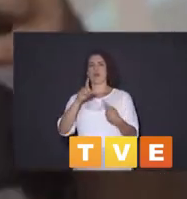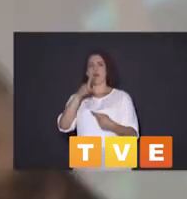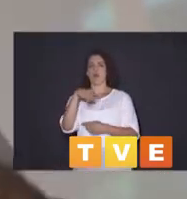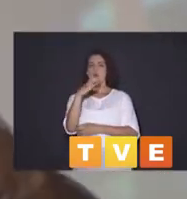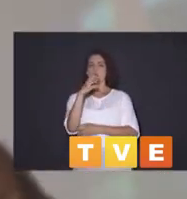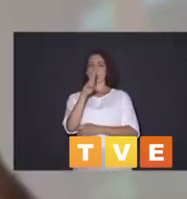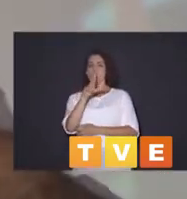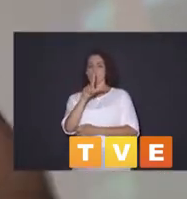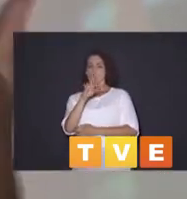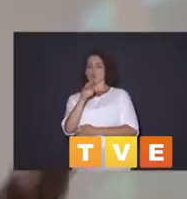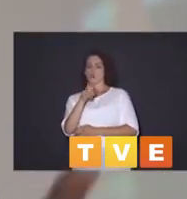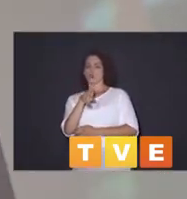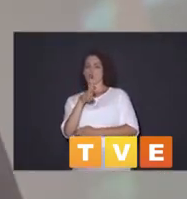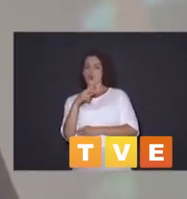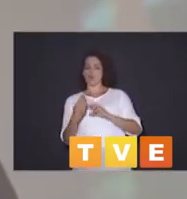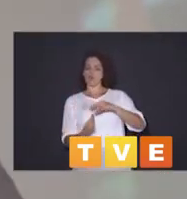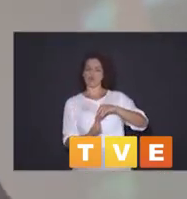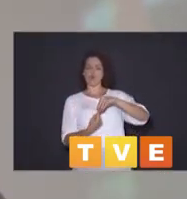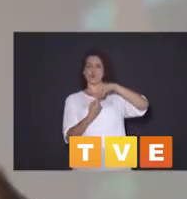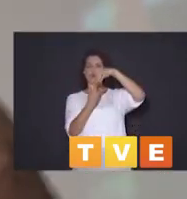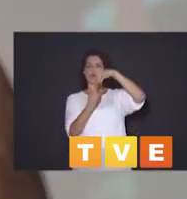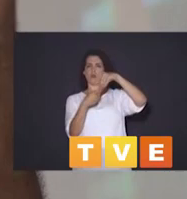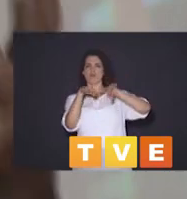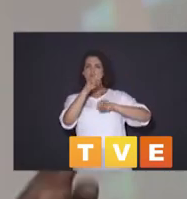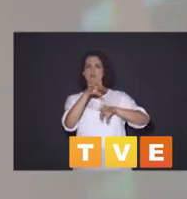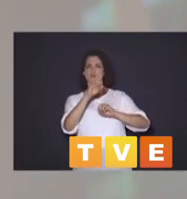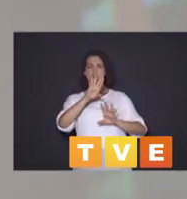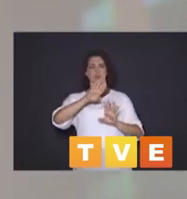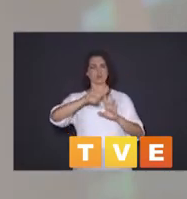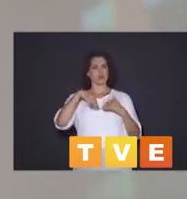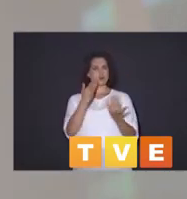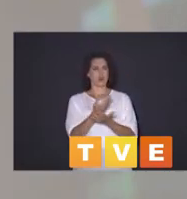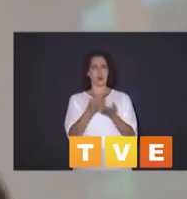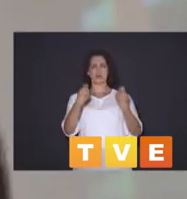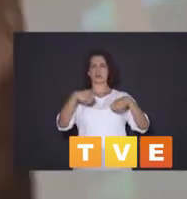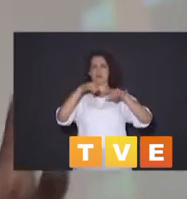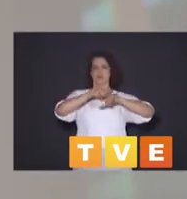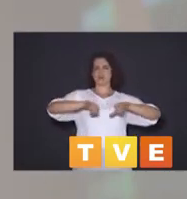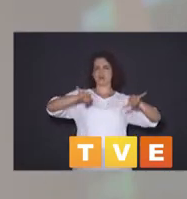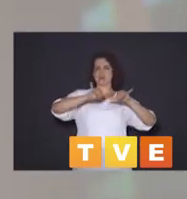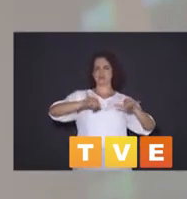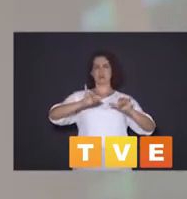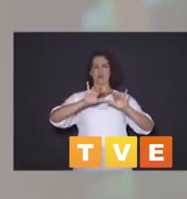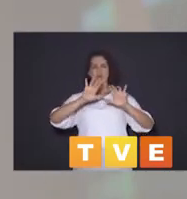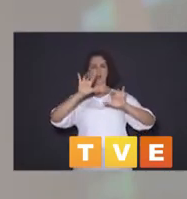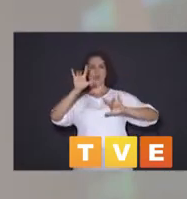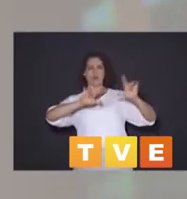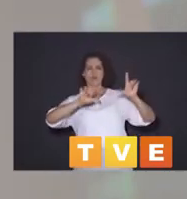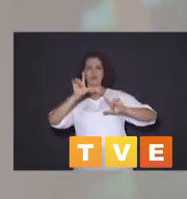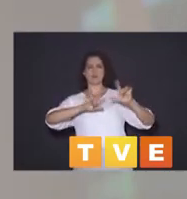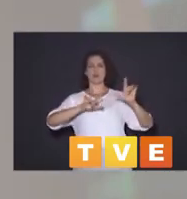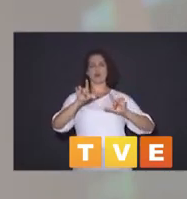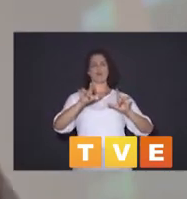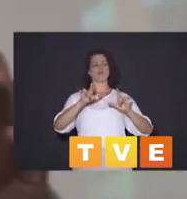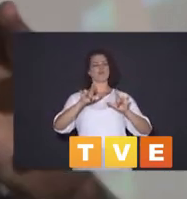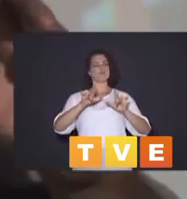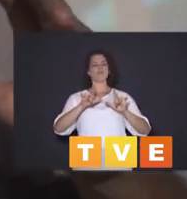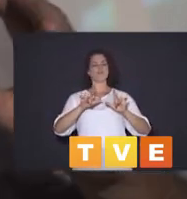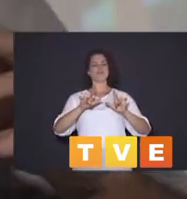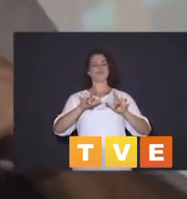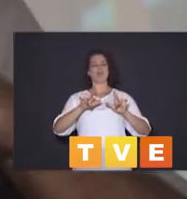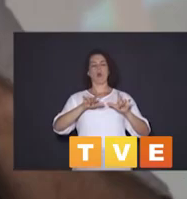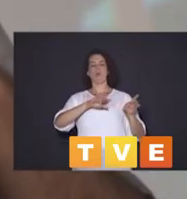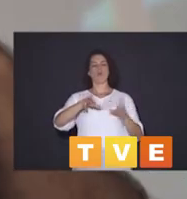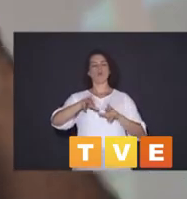única que tem que ser ensinada na escola que tem que passar na televisão que ocupa os meios de comunicação mas nós estamos